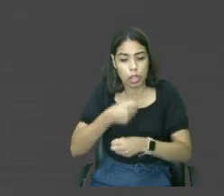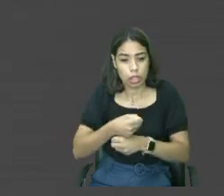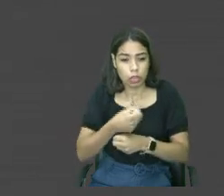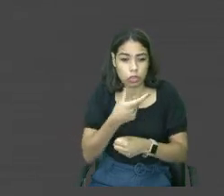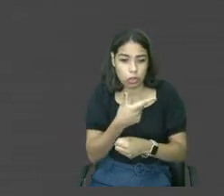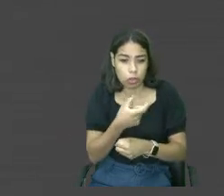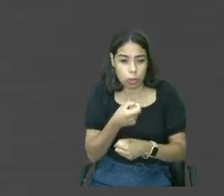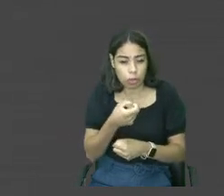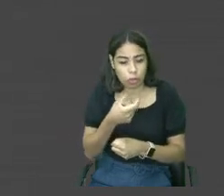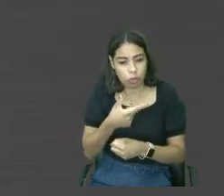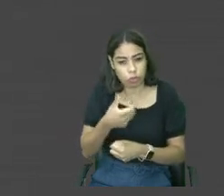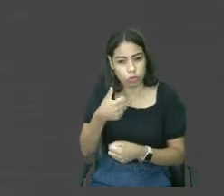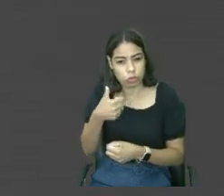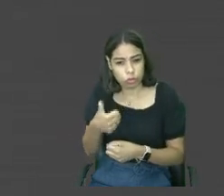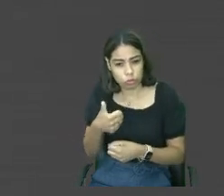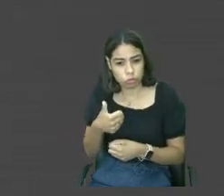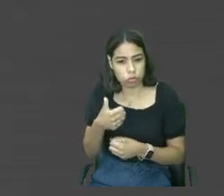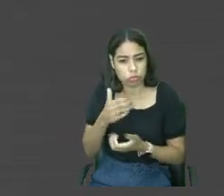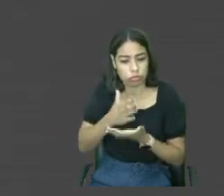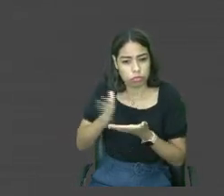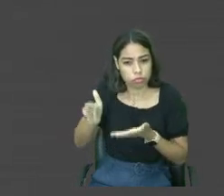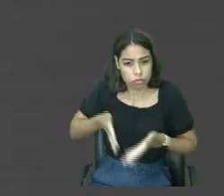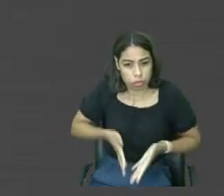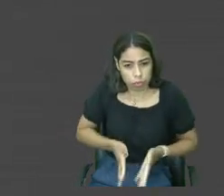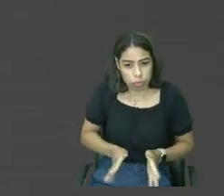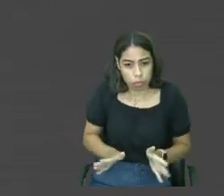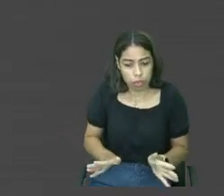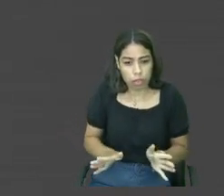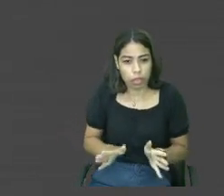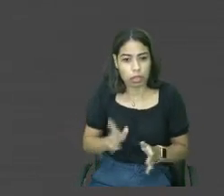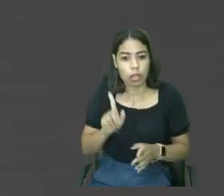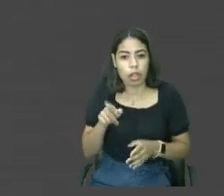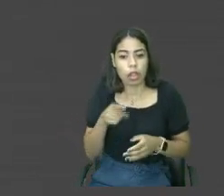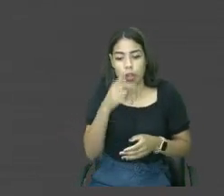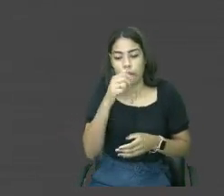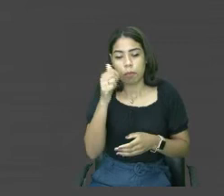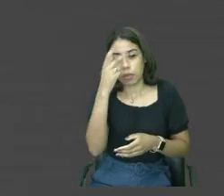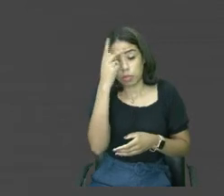excluindo os partos, um pouco mais de 7.200 internações.